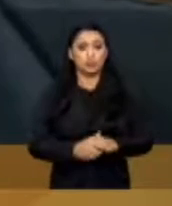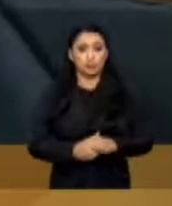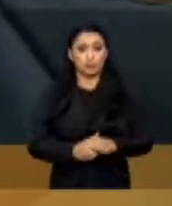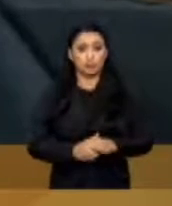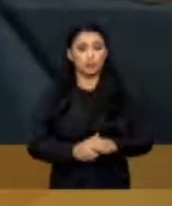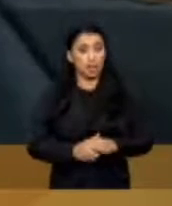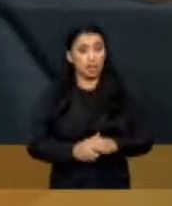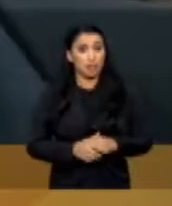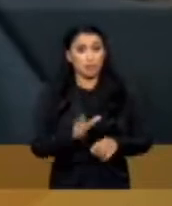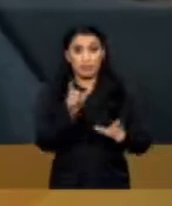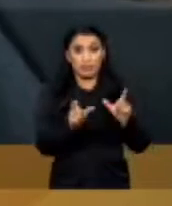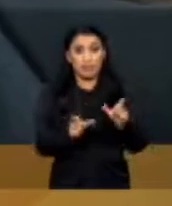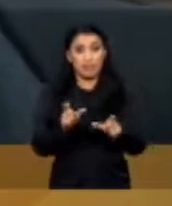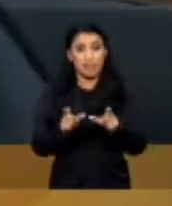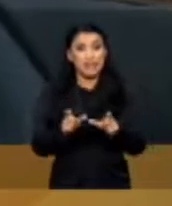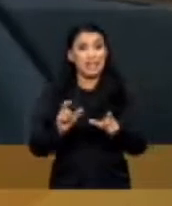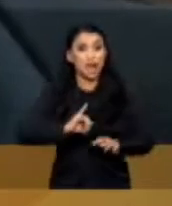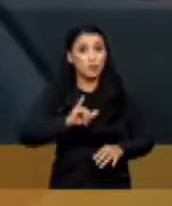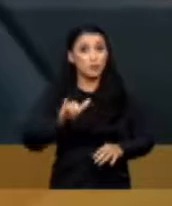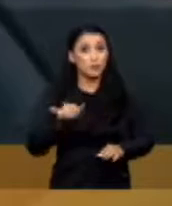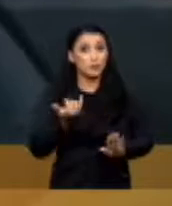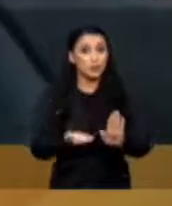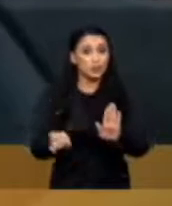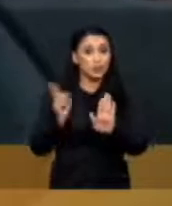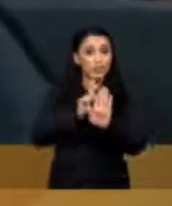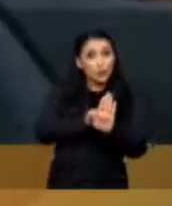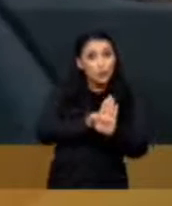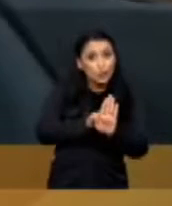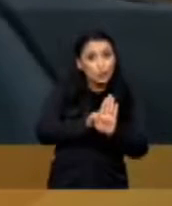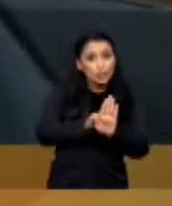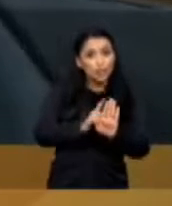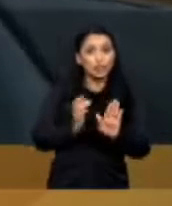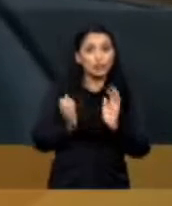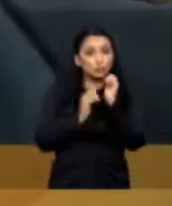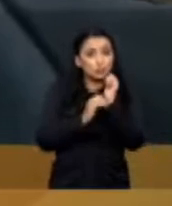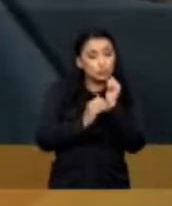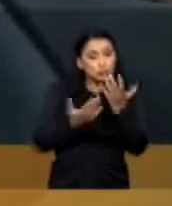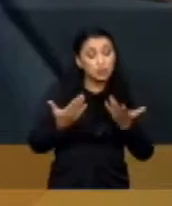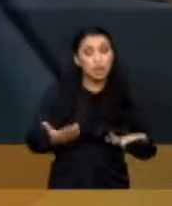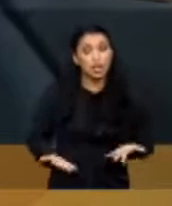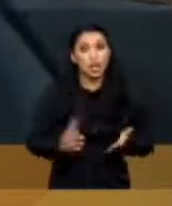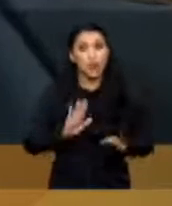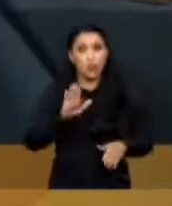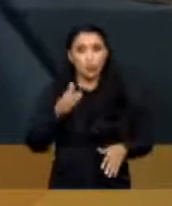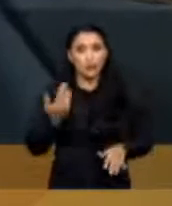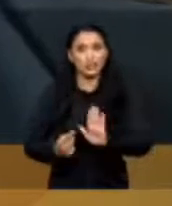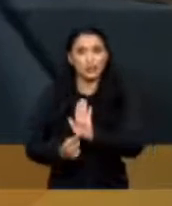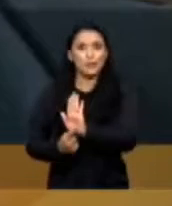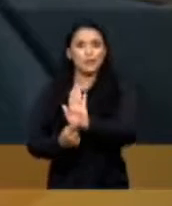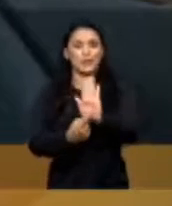esses impropérios típicos da caverna, quando trazidos para a ágora e colocados